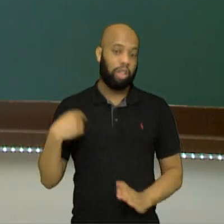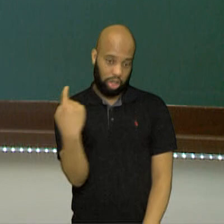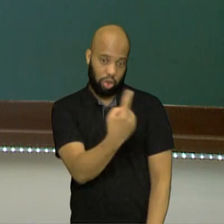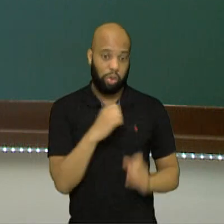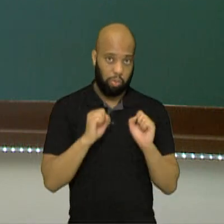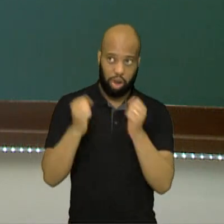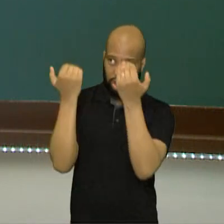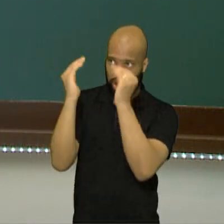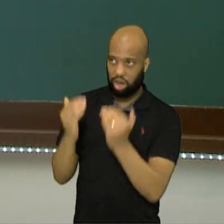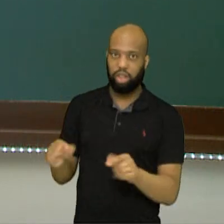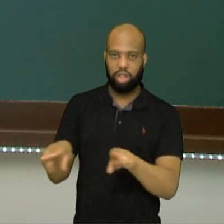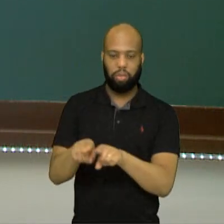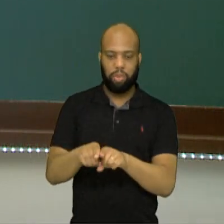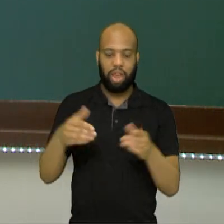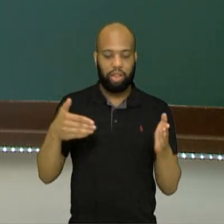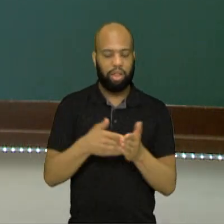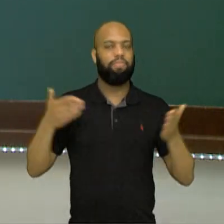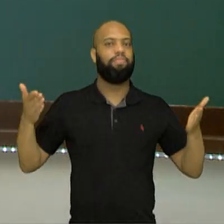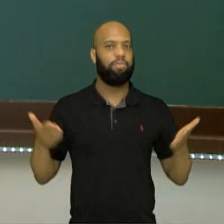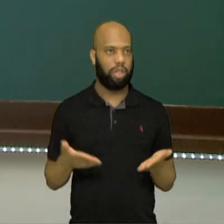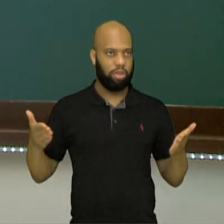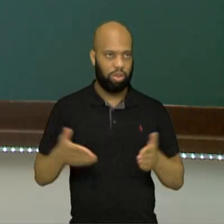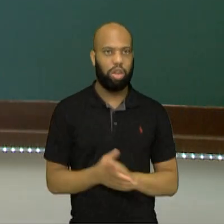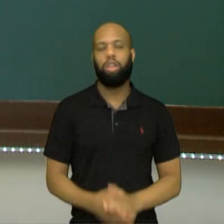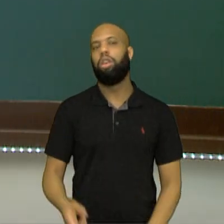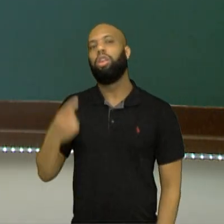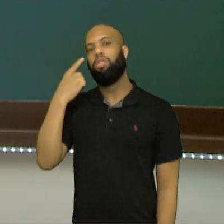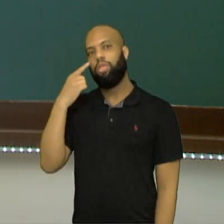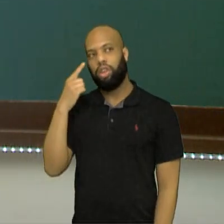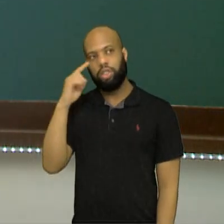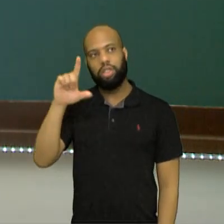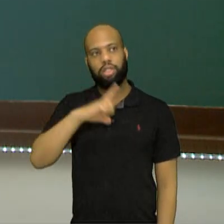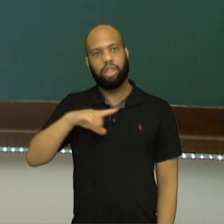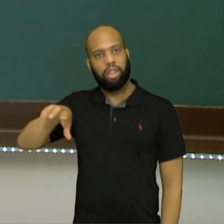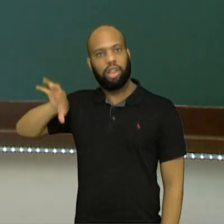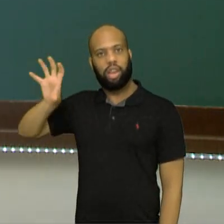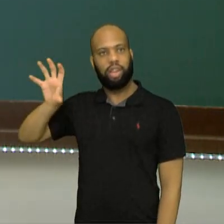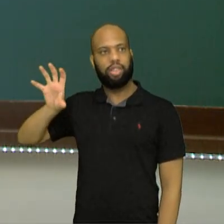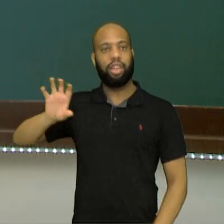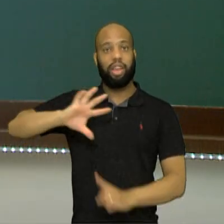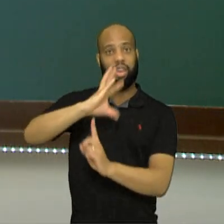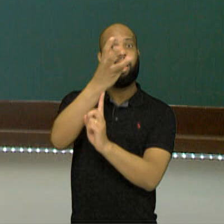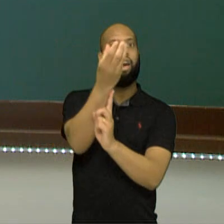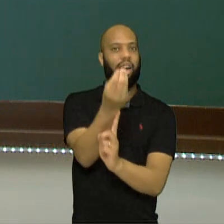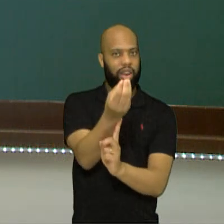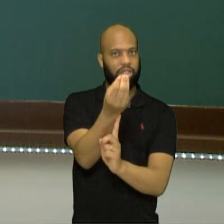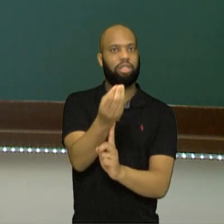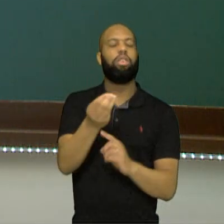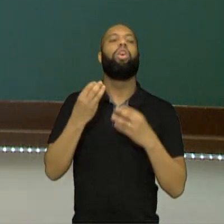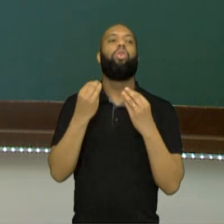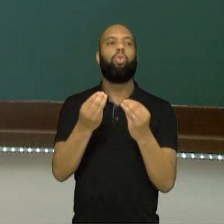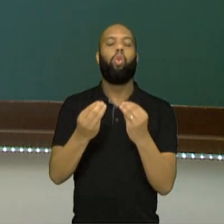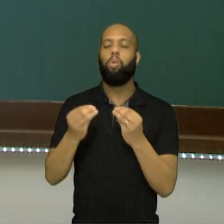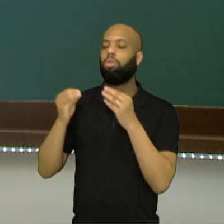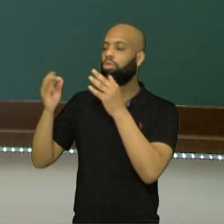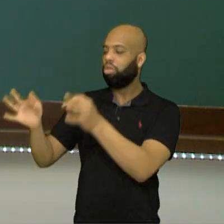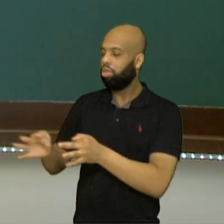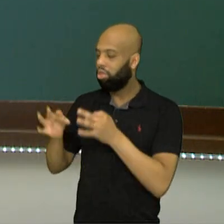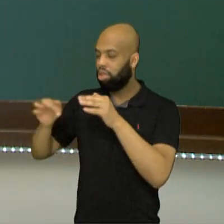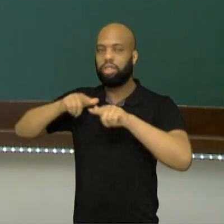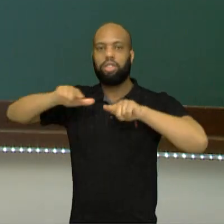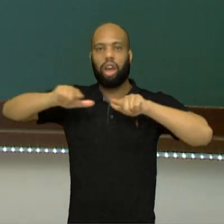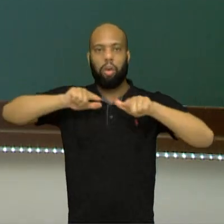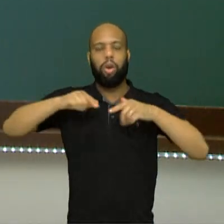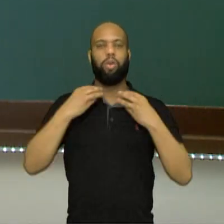pode analisar até os dias atuais, né? Então aqui a gente tem esta iluminura de como seria o trabalho no feudo,